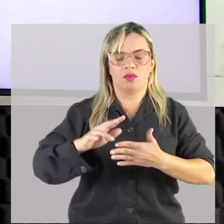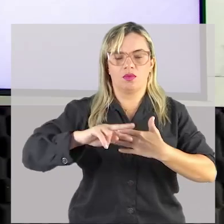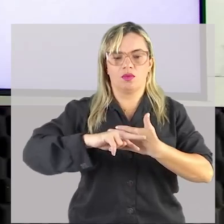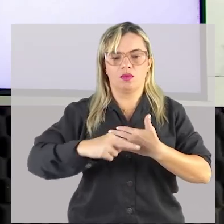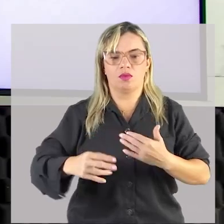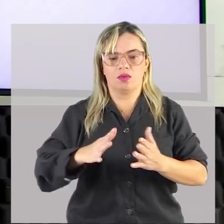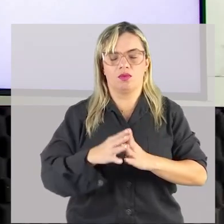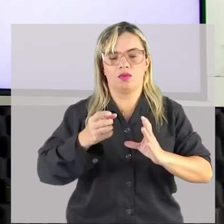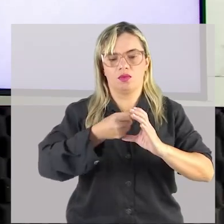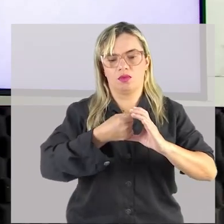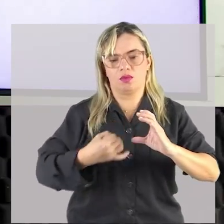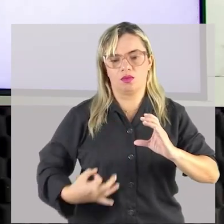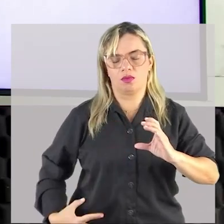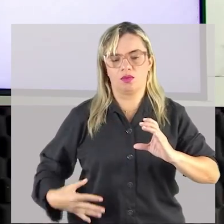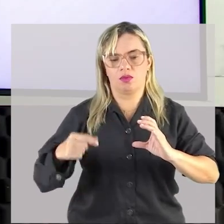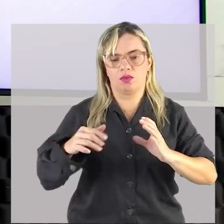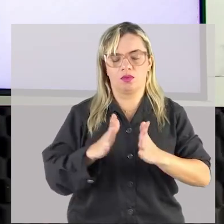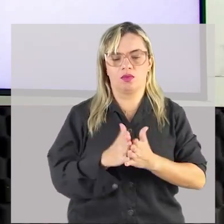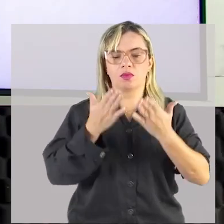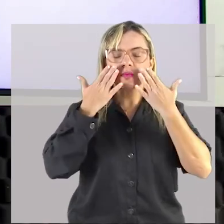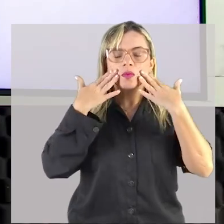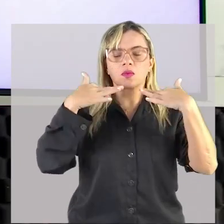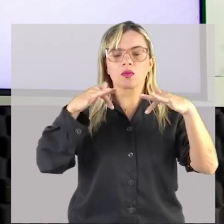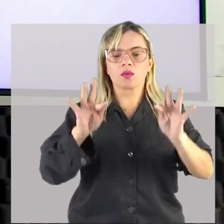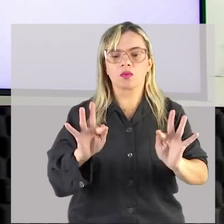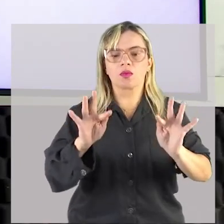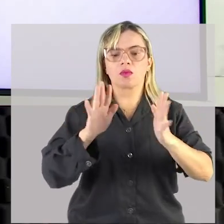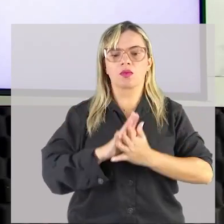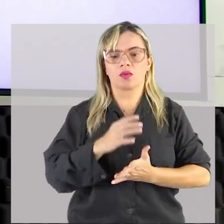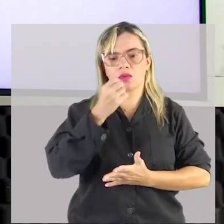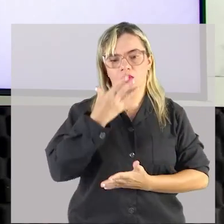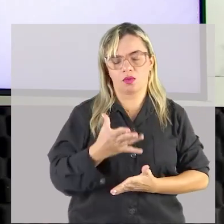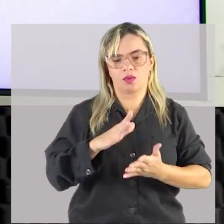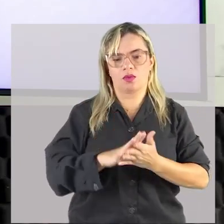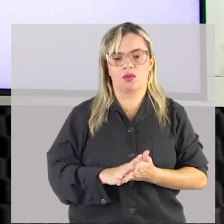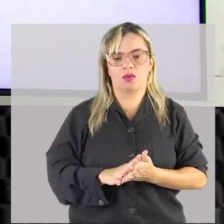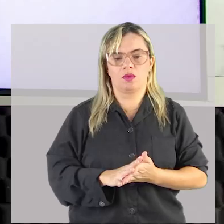resultando numa característica, que é o fenótipo. Muito bem. De acordo com Mendel,